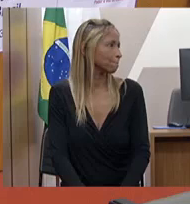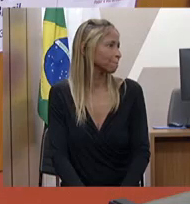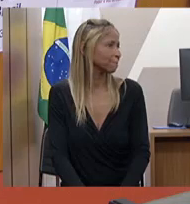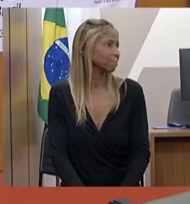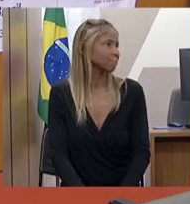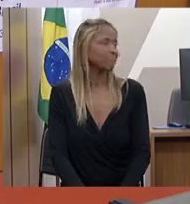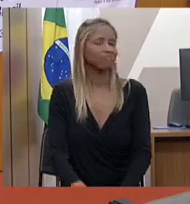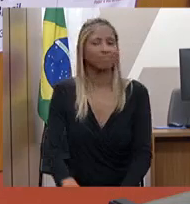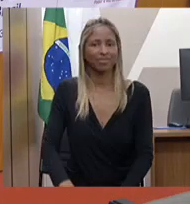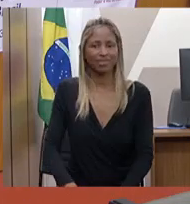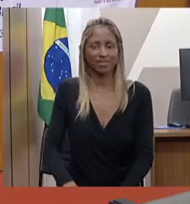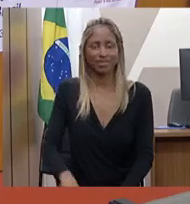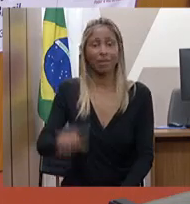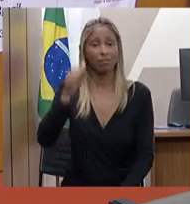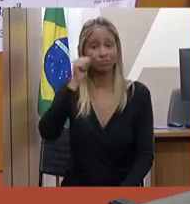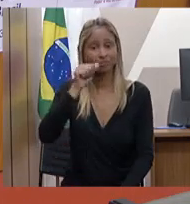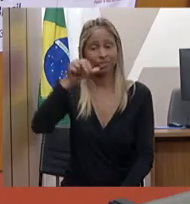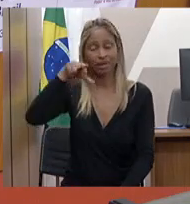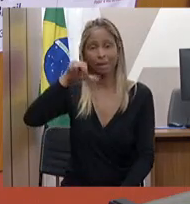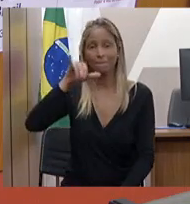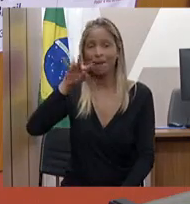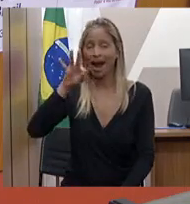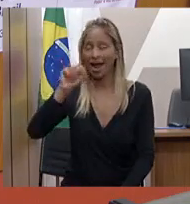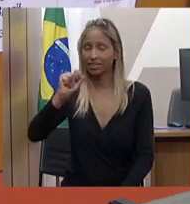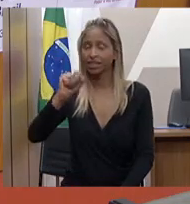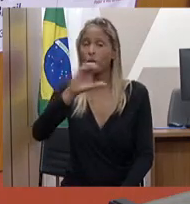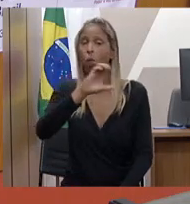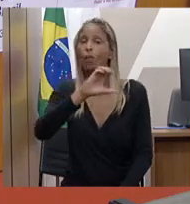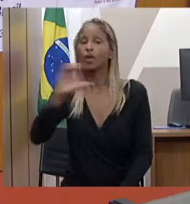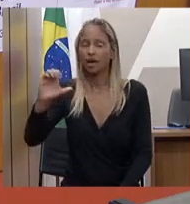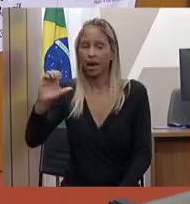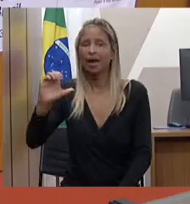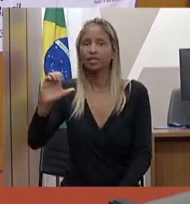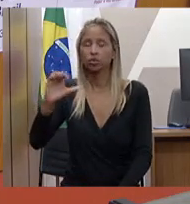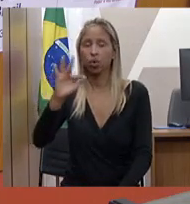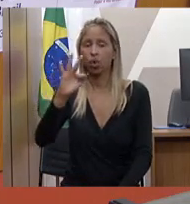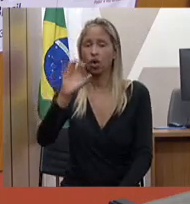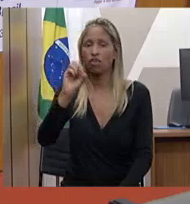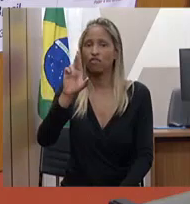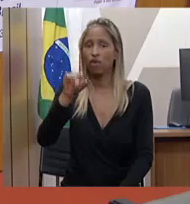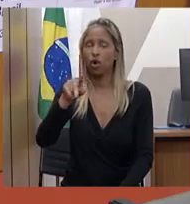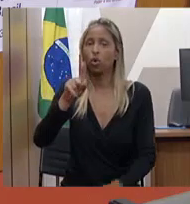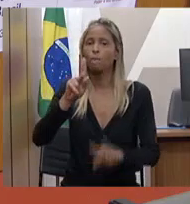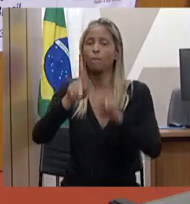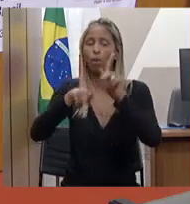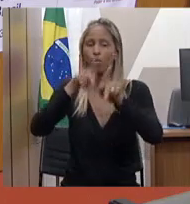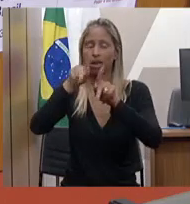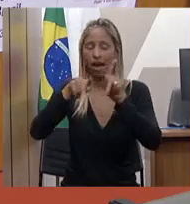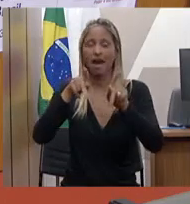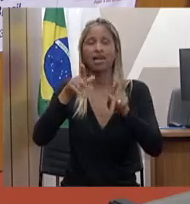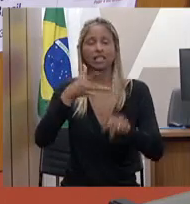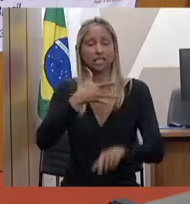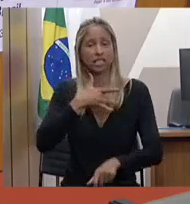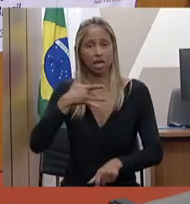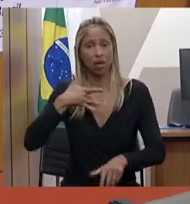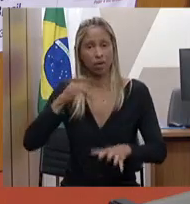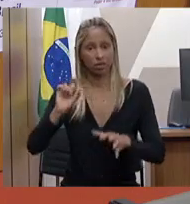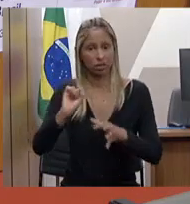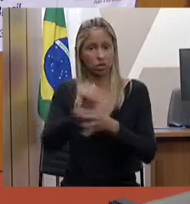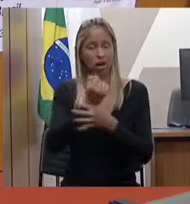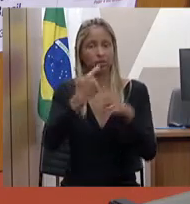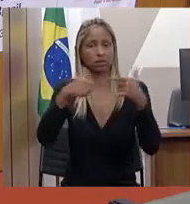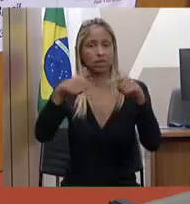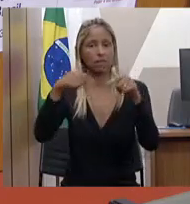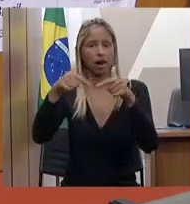senhora Marta de Freitas coordenadora do fórum sindical e popular de saúde e segurança do trabalhador